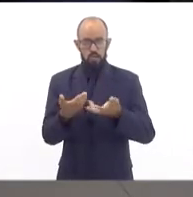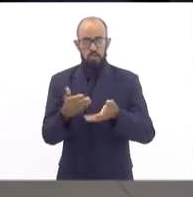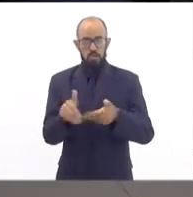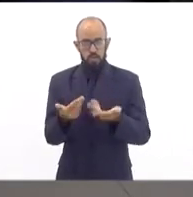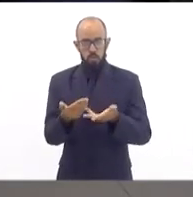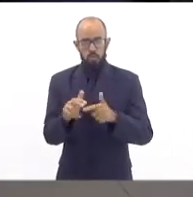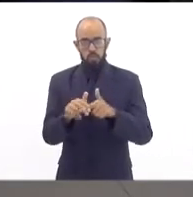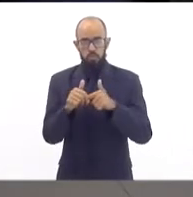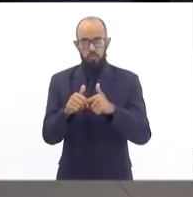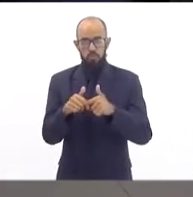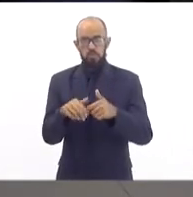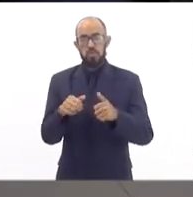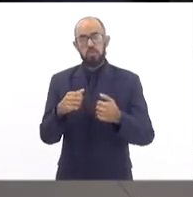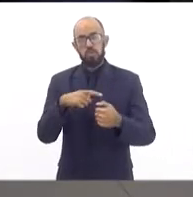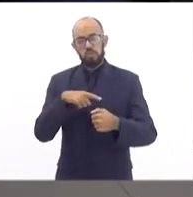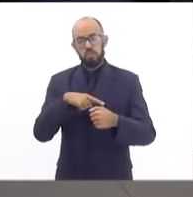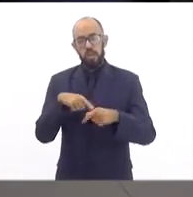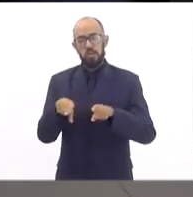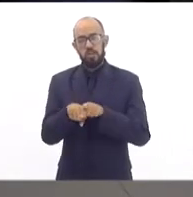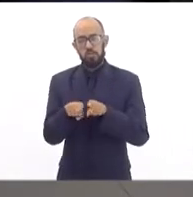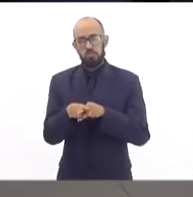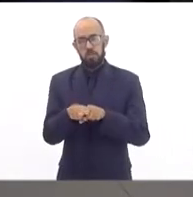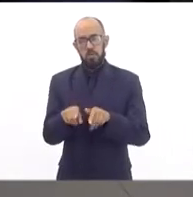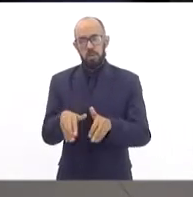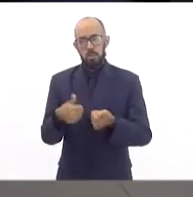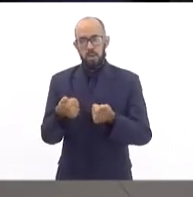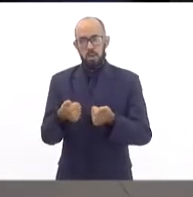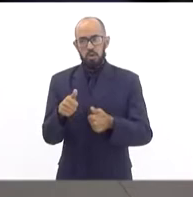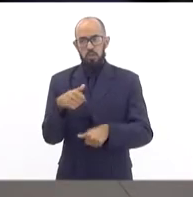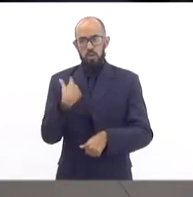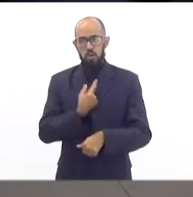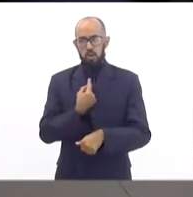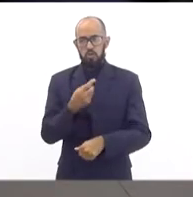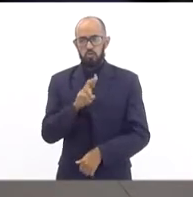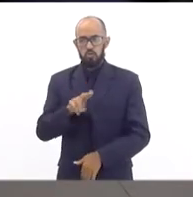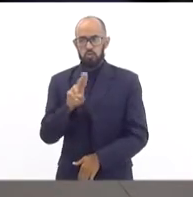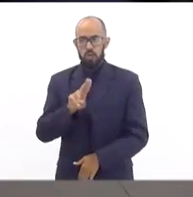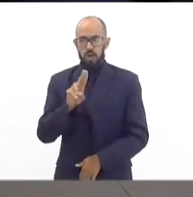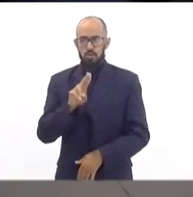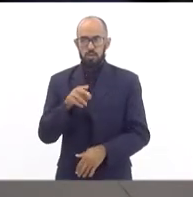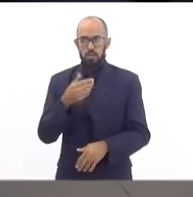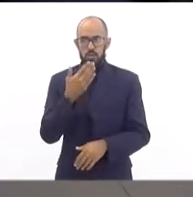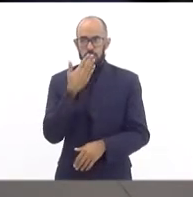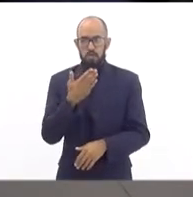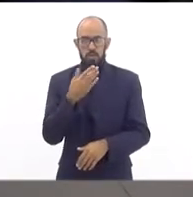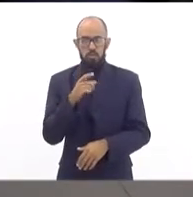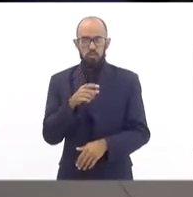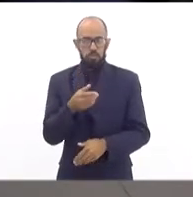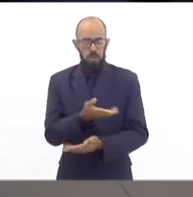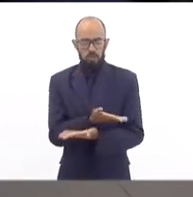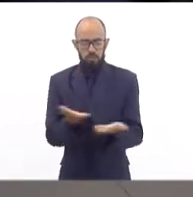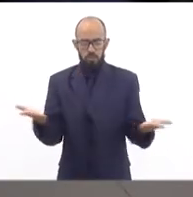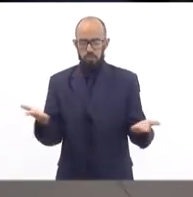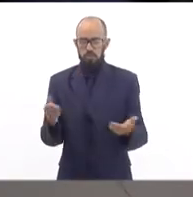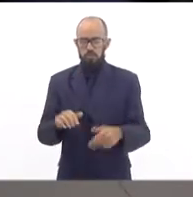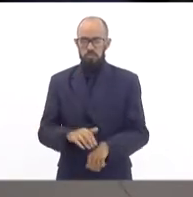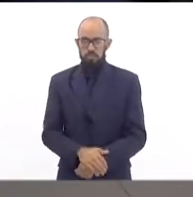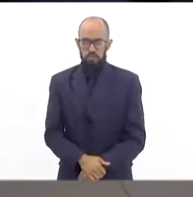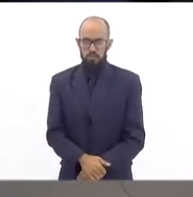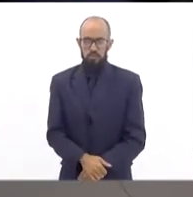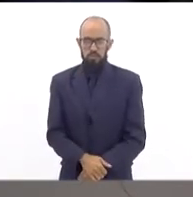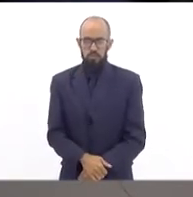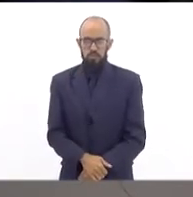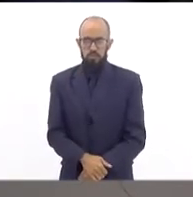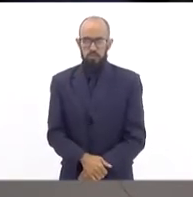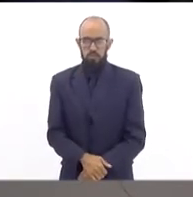gente venha ter uma melhoria para nós, os usuários. É isso que eu peço aos senhores. Que peço